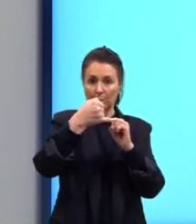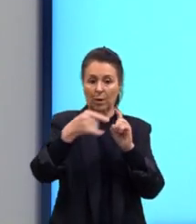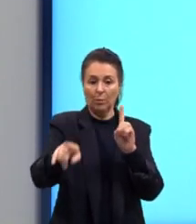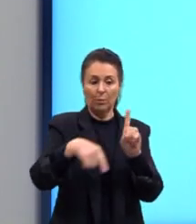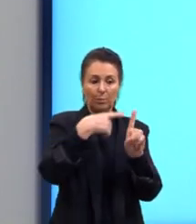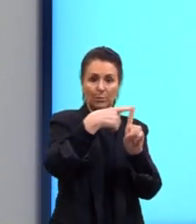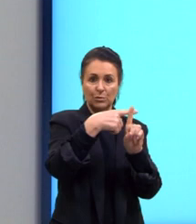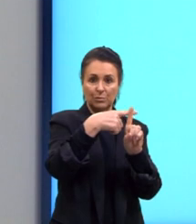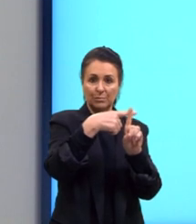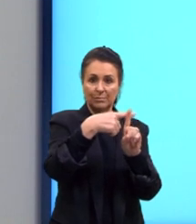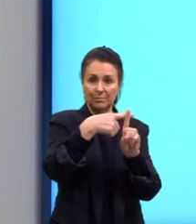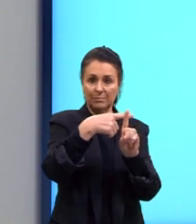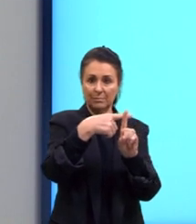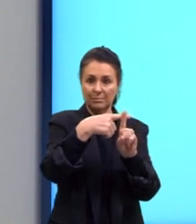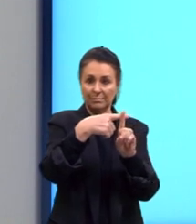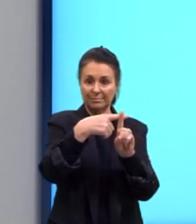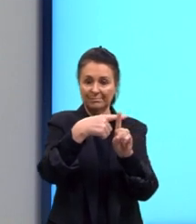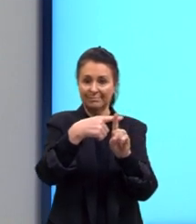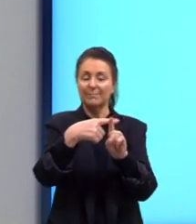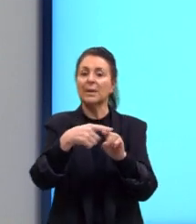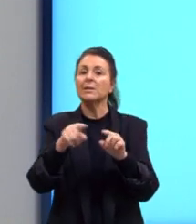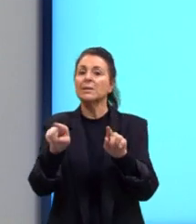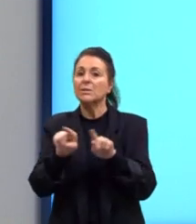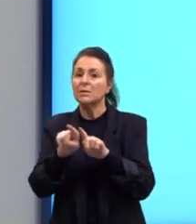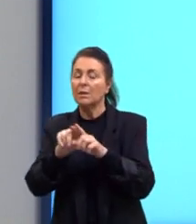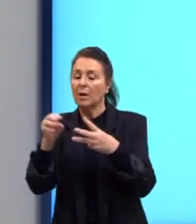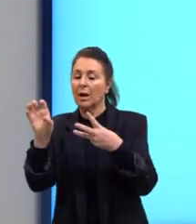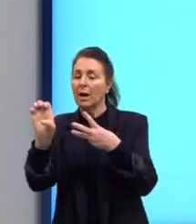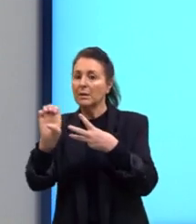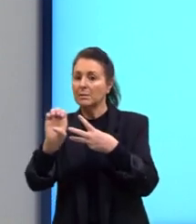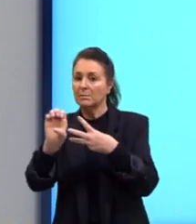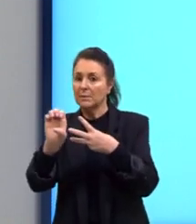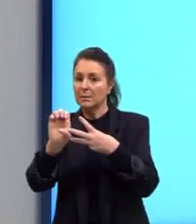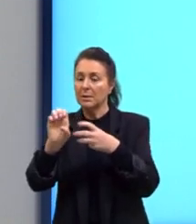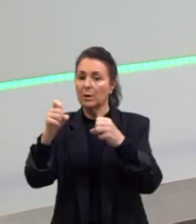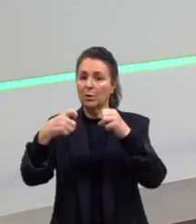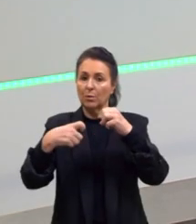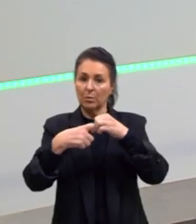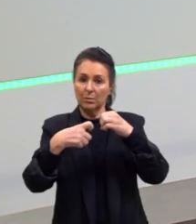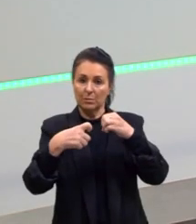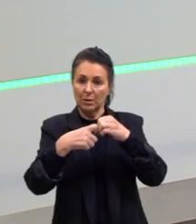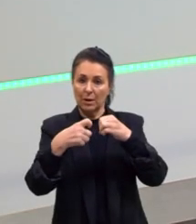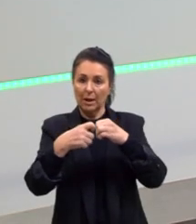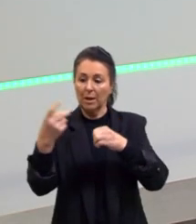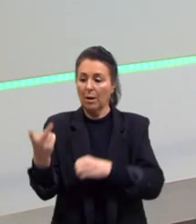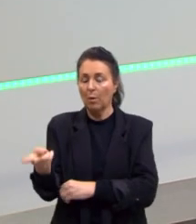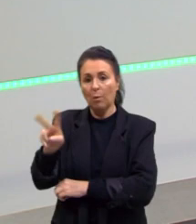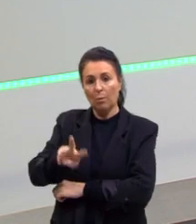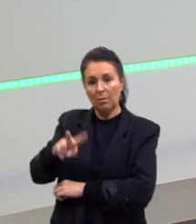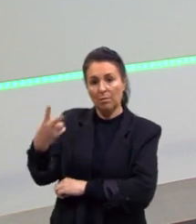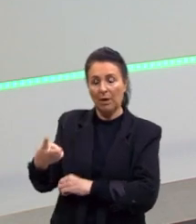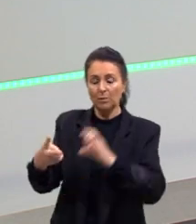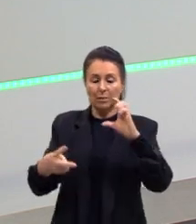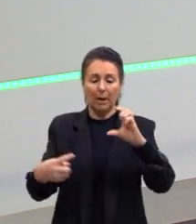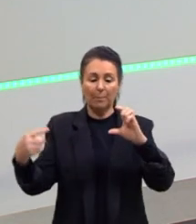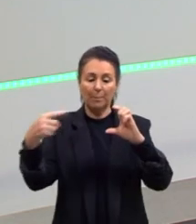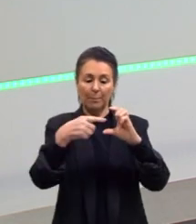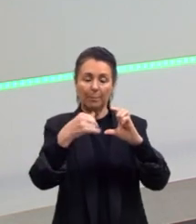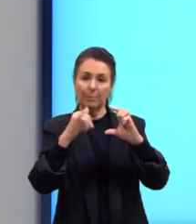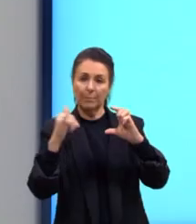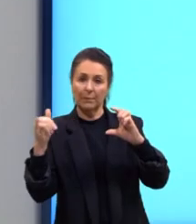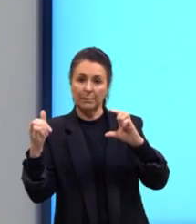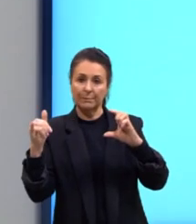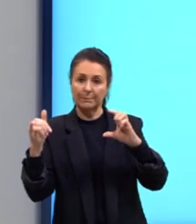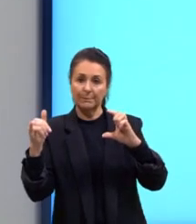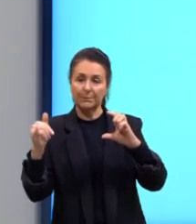positivo mesmo que seja a espécie oxidada talha o inverso da pilha